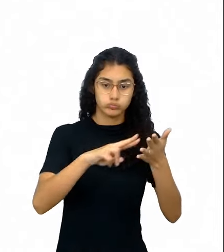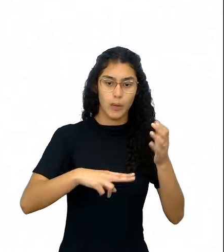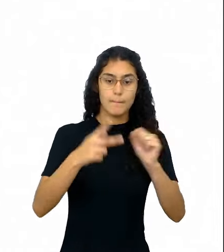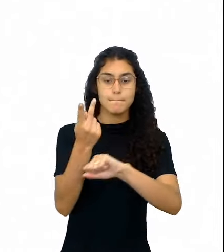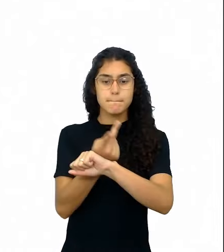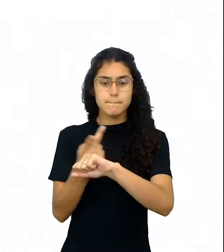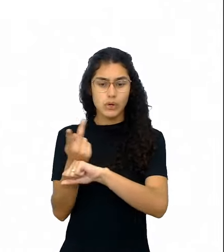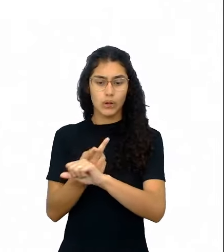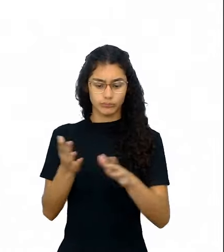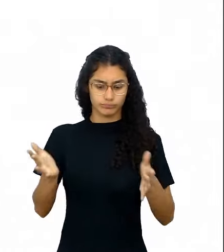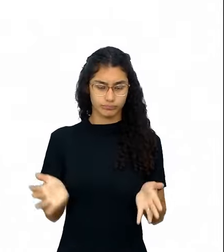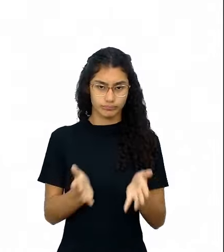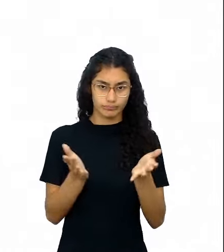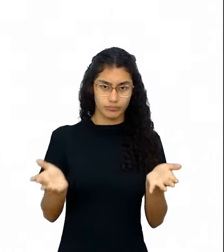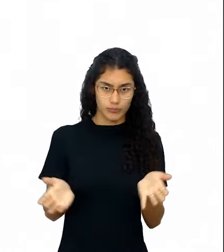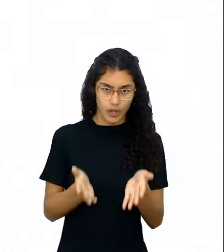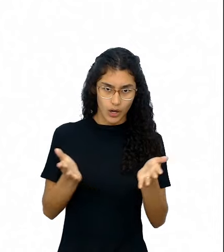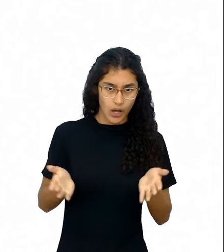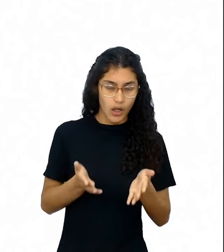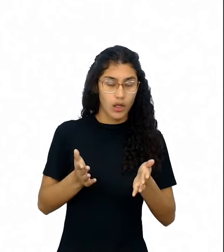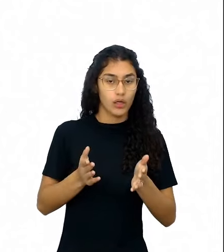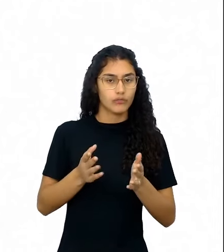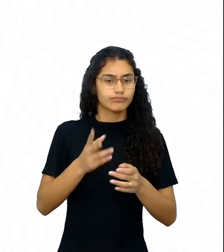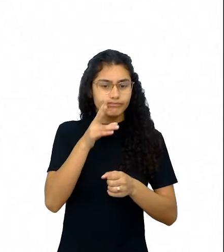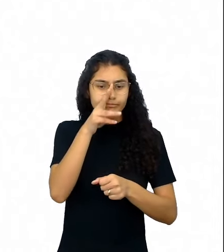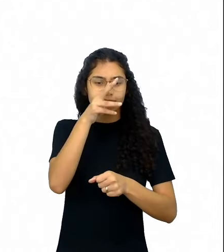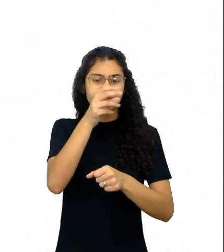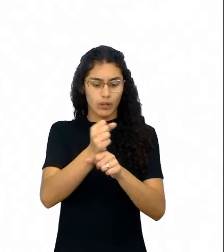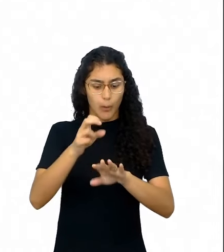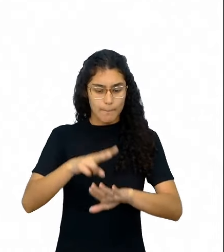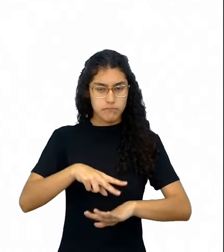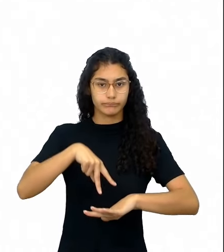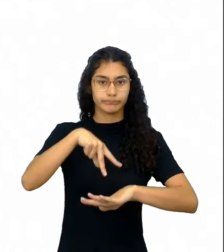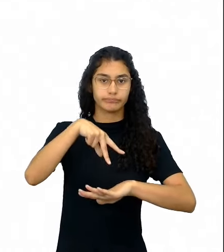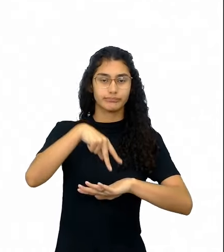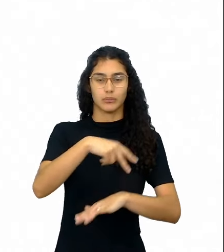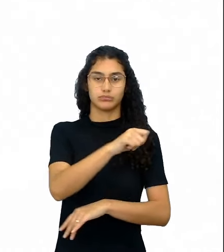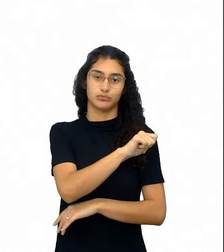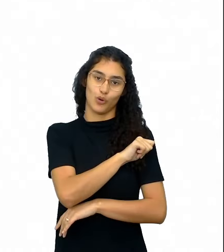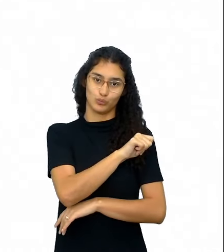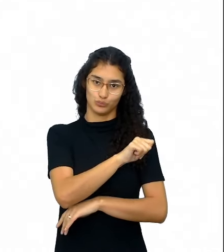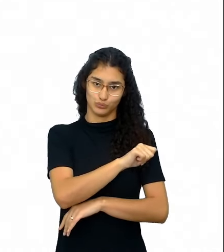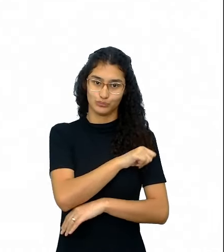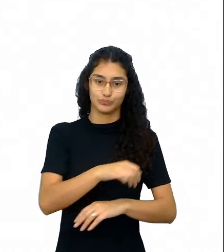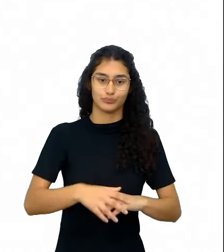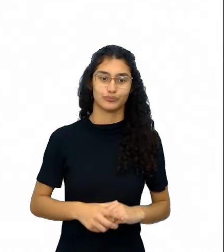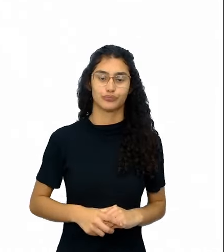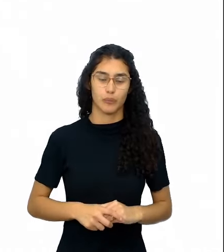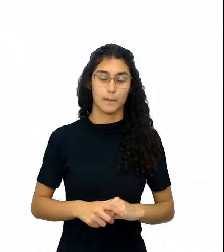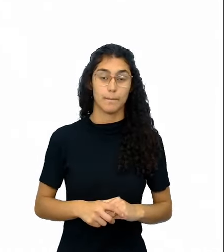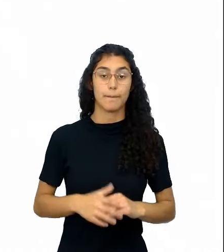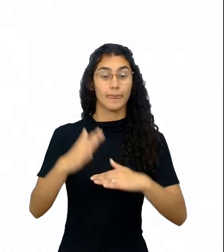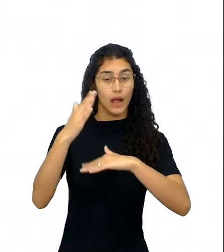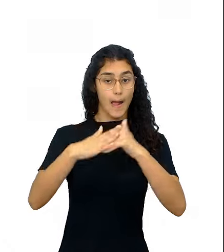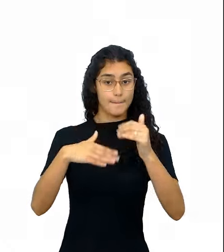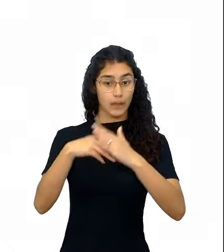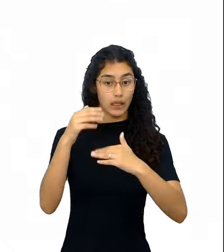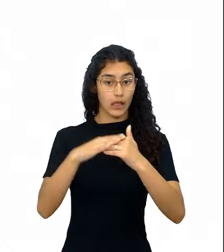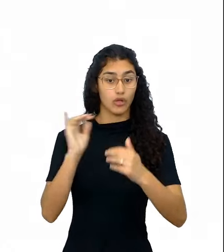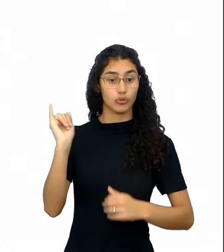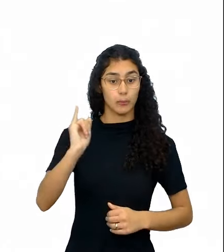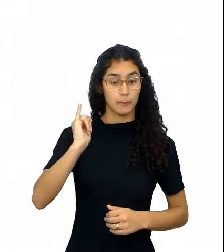buscando o engajamento e potencializando o protagonismo dos estudantes. Habilidades